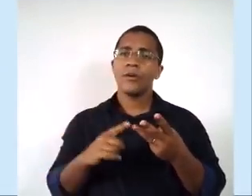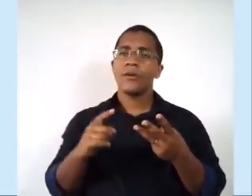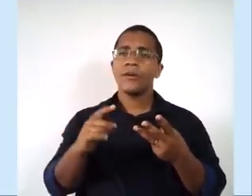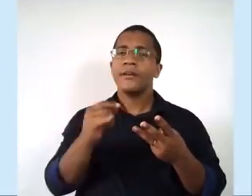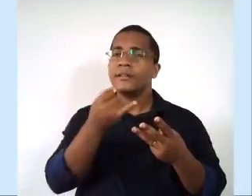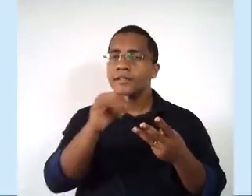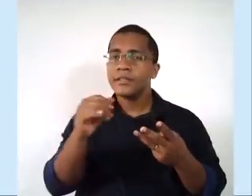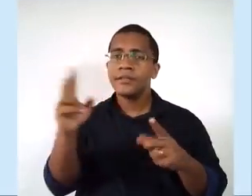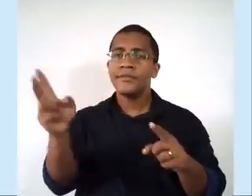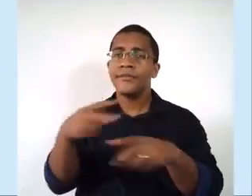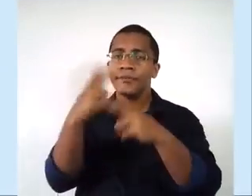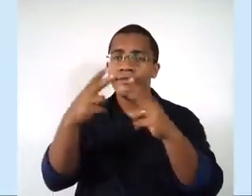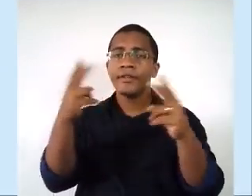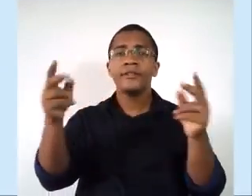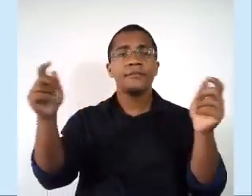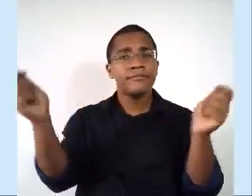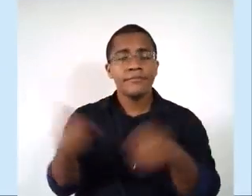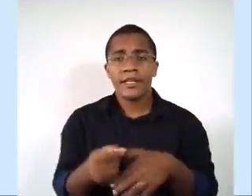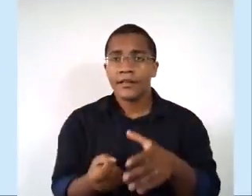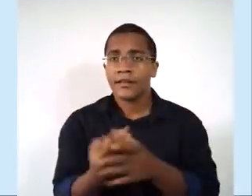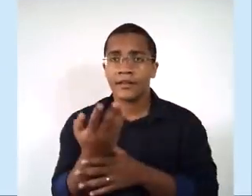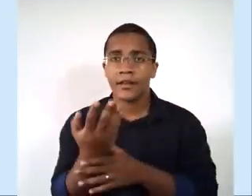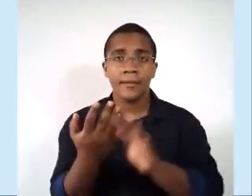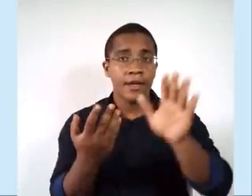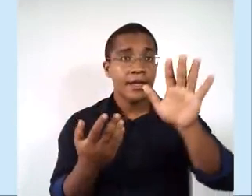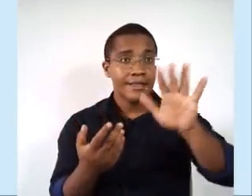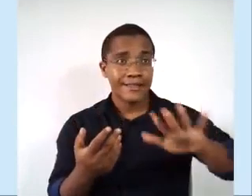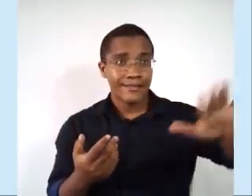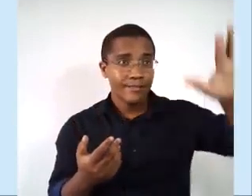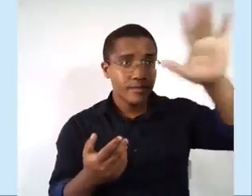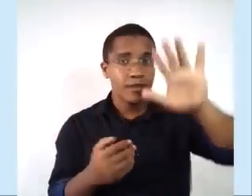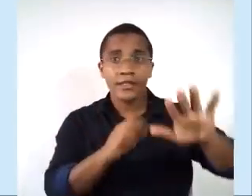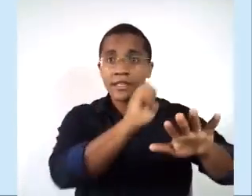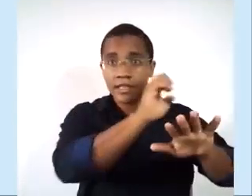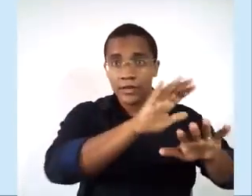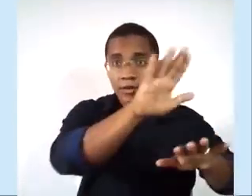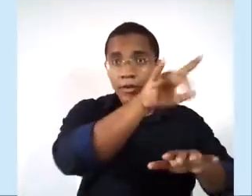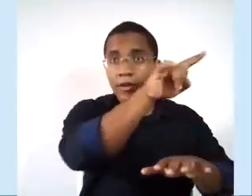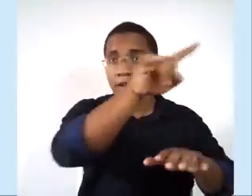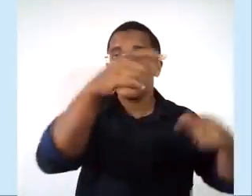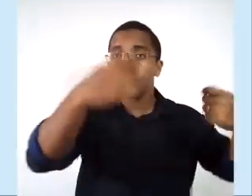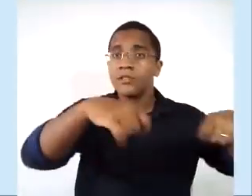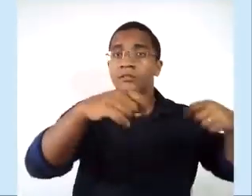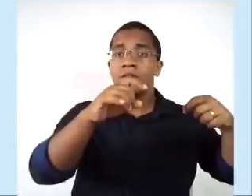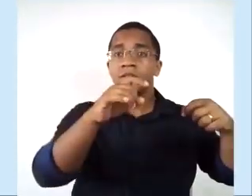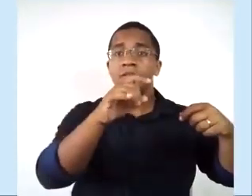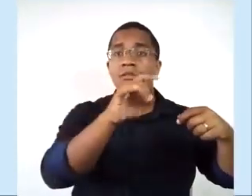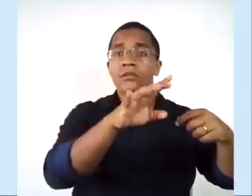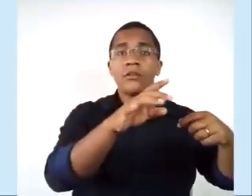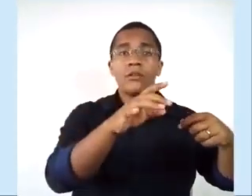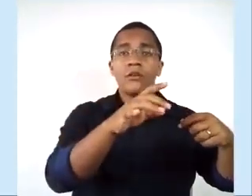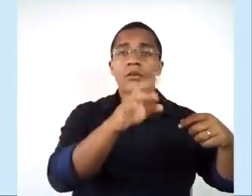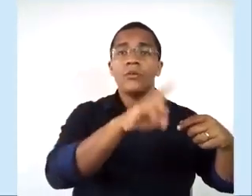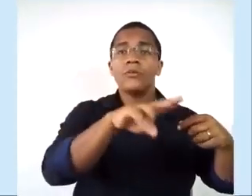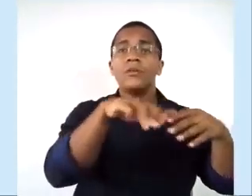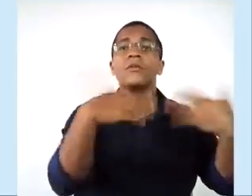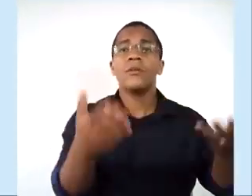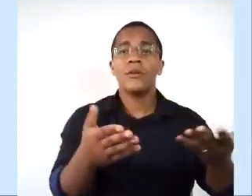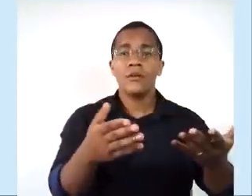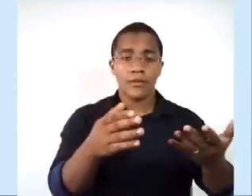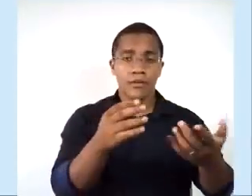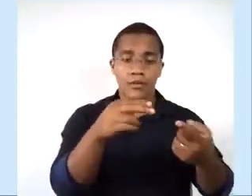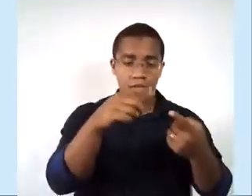energia eólica. A Europa ela depende única e exclusivamente de energia nuclear e gás natural, tá, gente? Então essas energias são